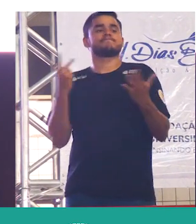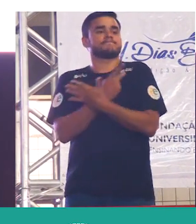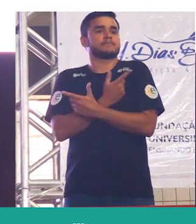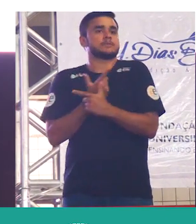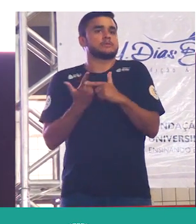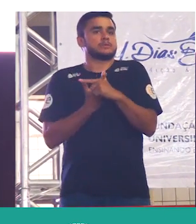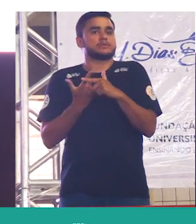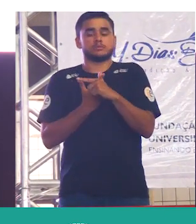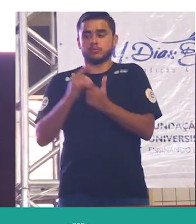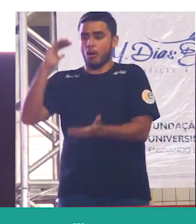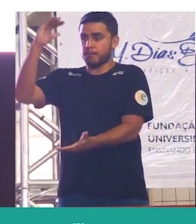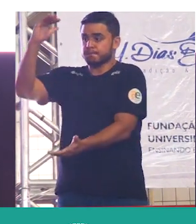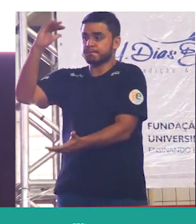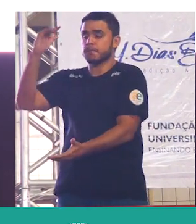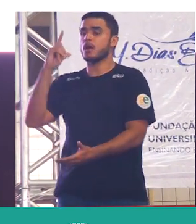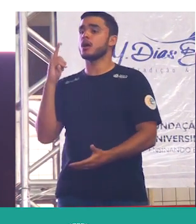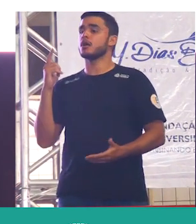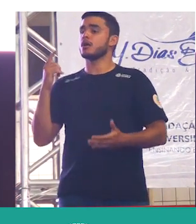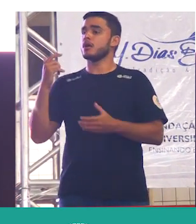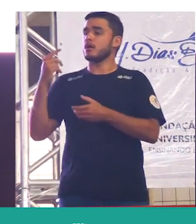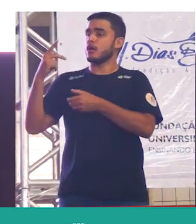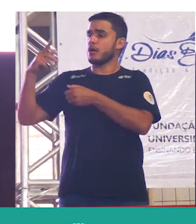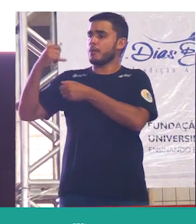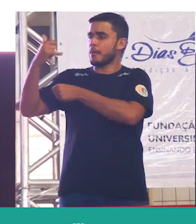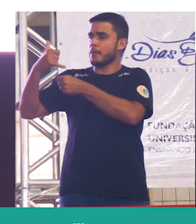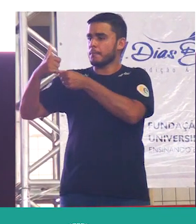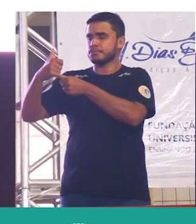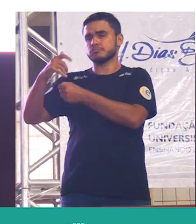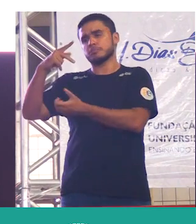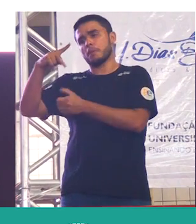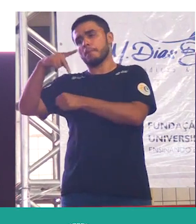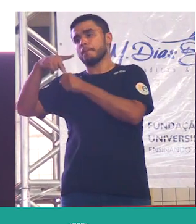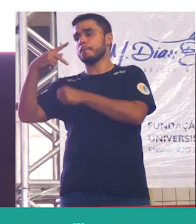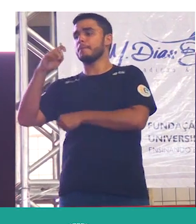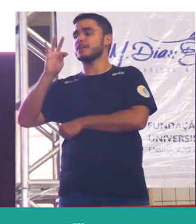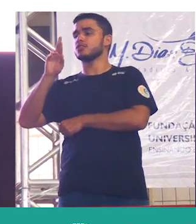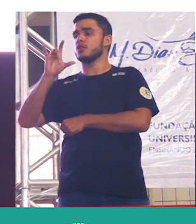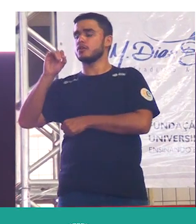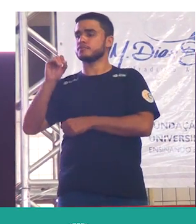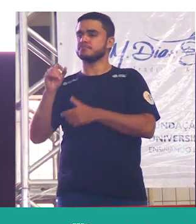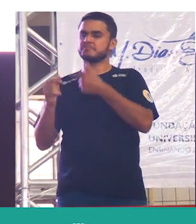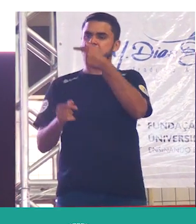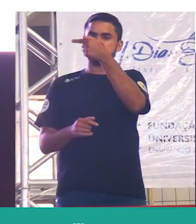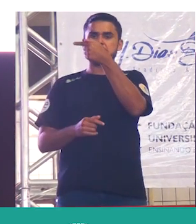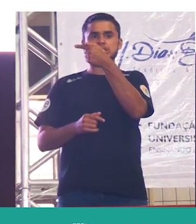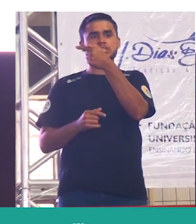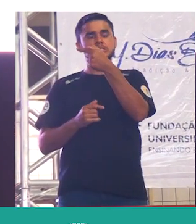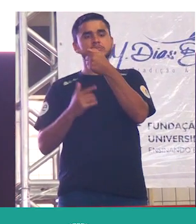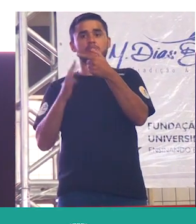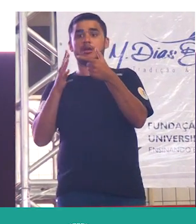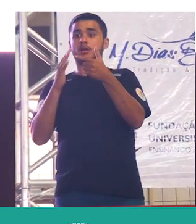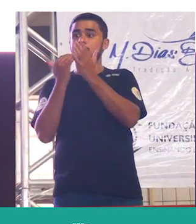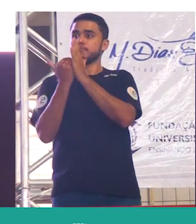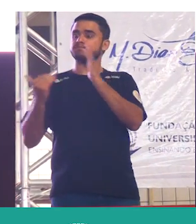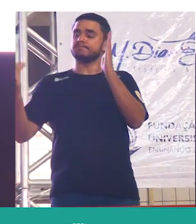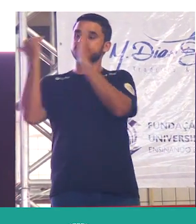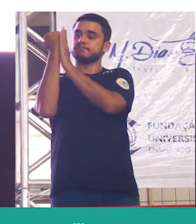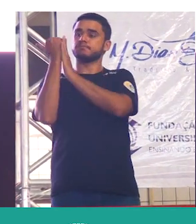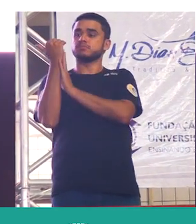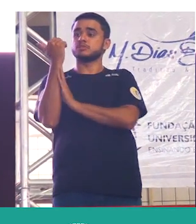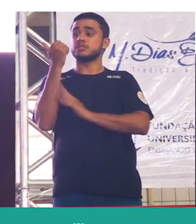Um barril vai subir de cerca de mais ou menos 7 para